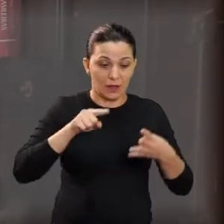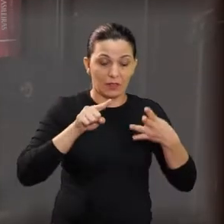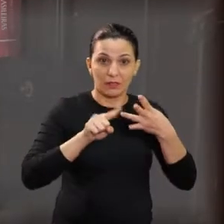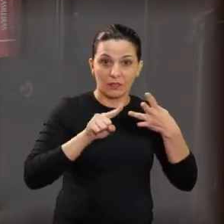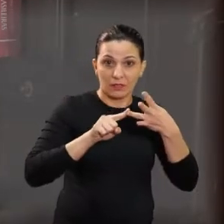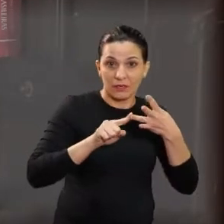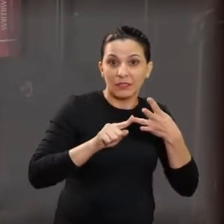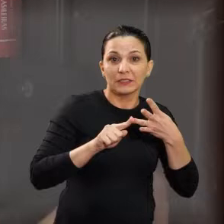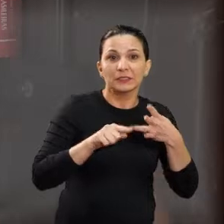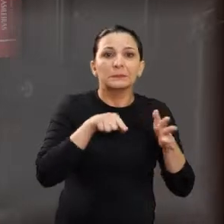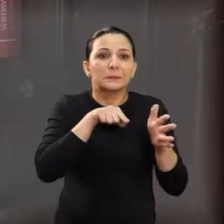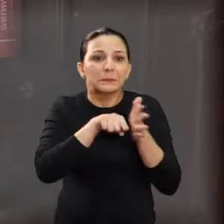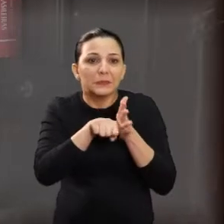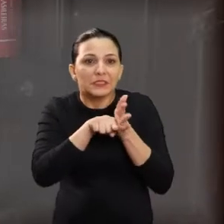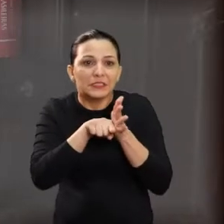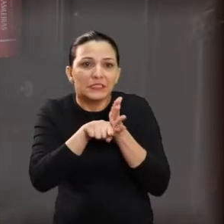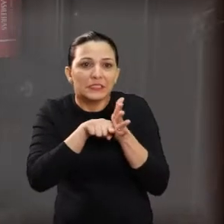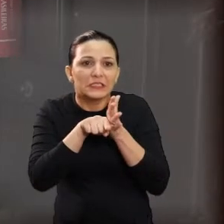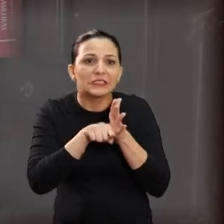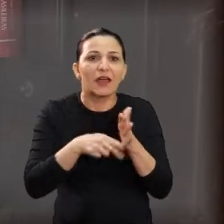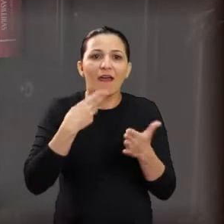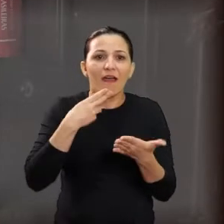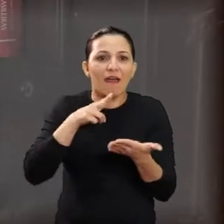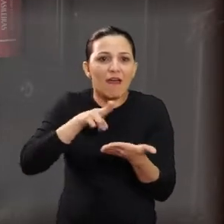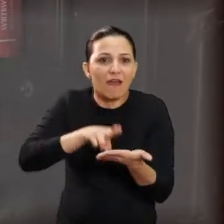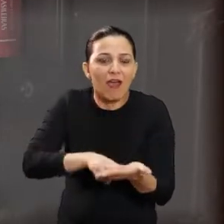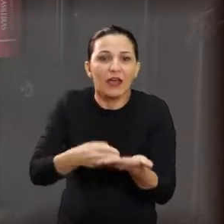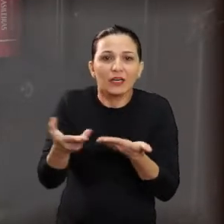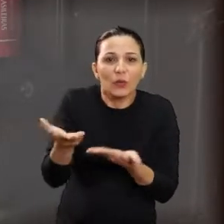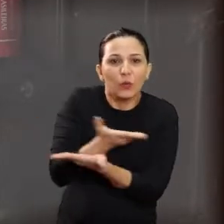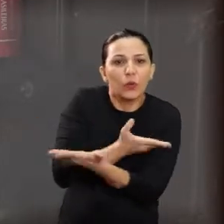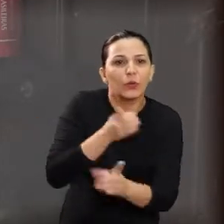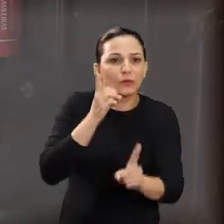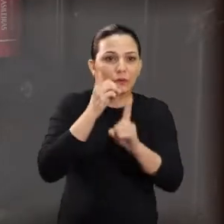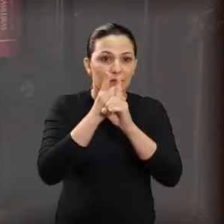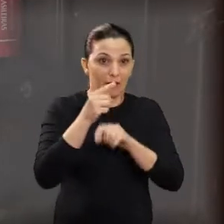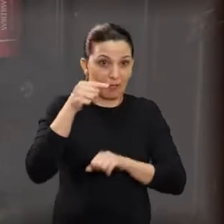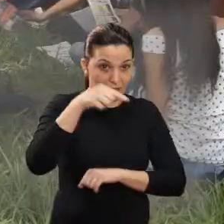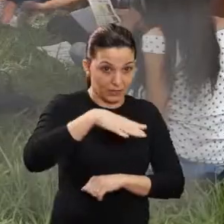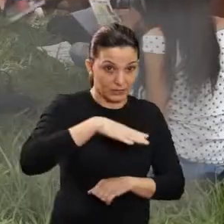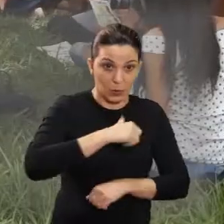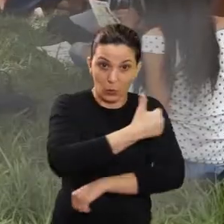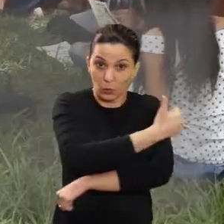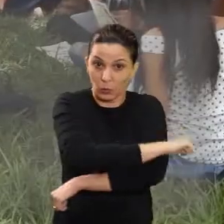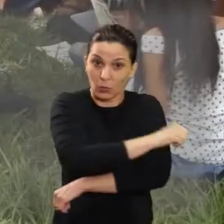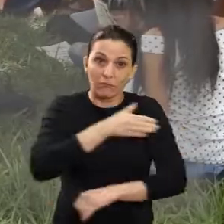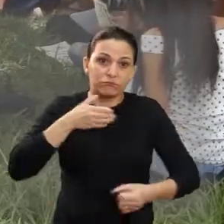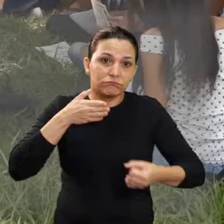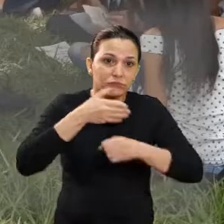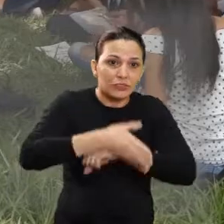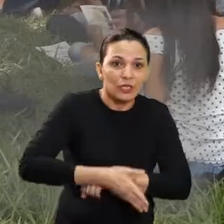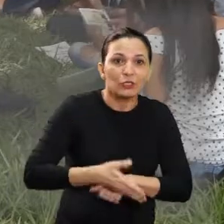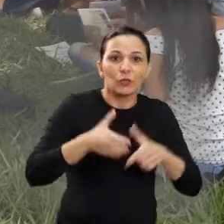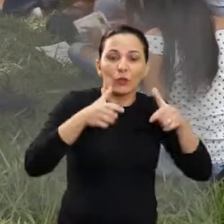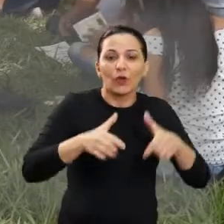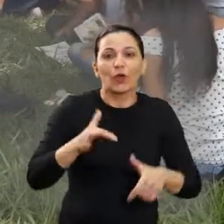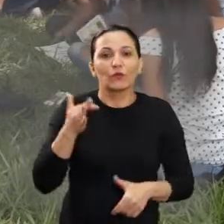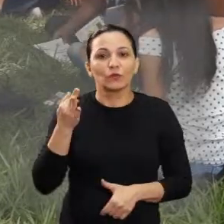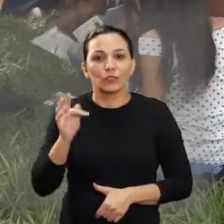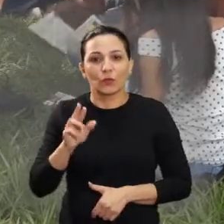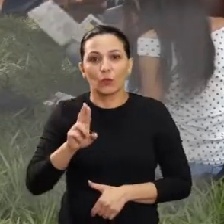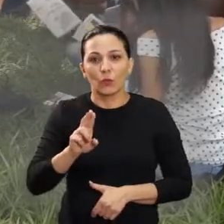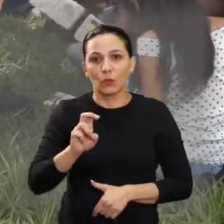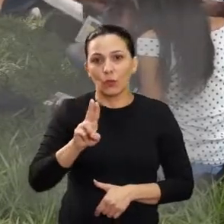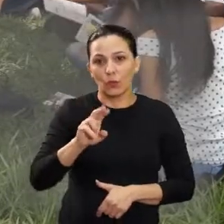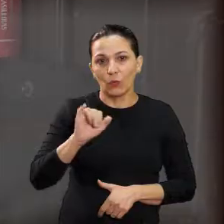Lisboa, tive contato com as cartas que elas trocaram. Fui fazer pesquisa em Rio de Janeiro, também